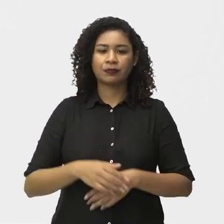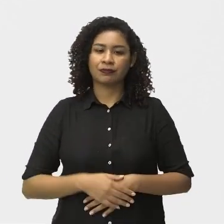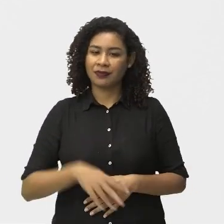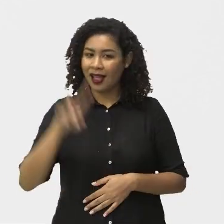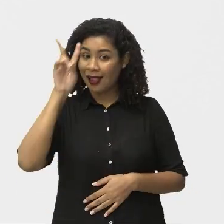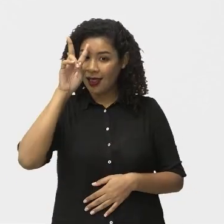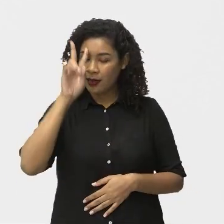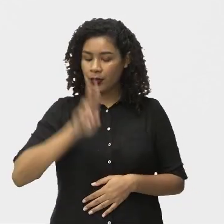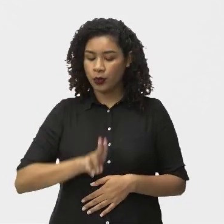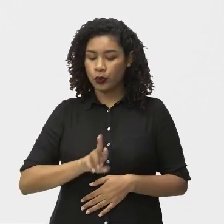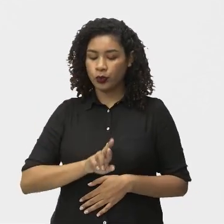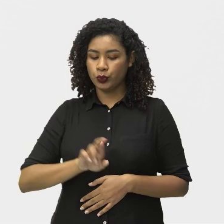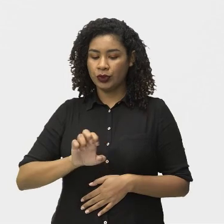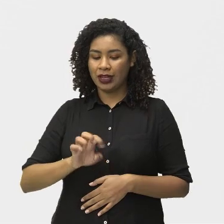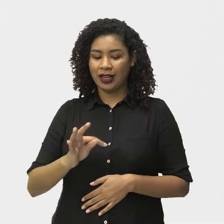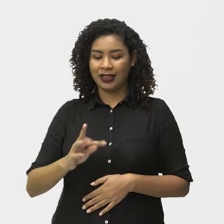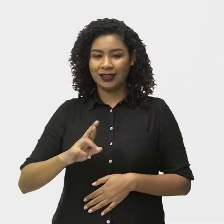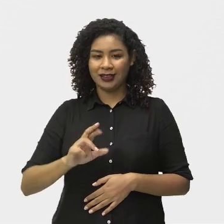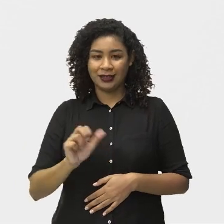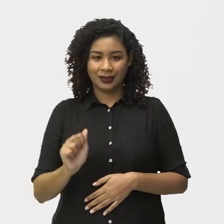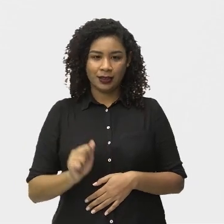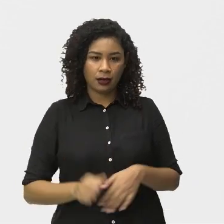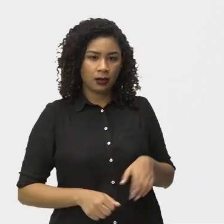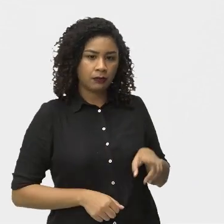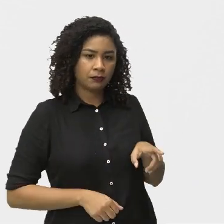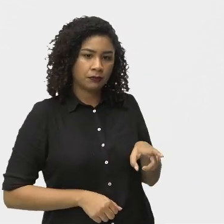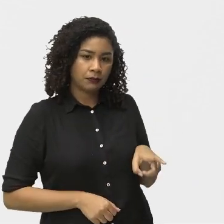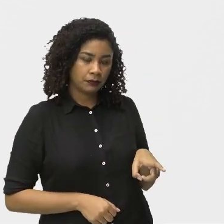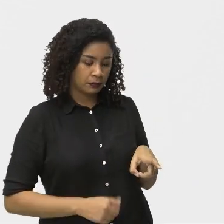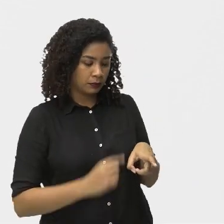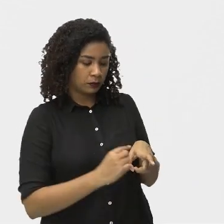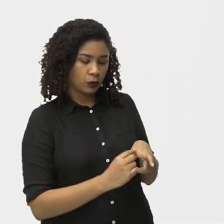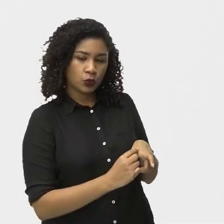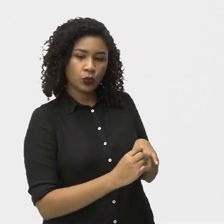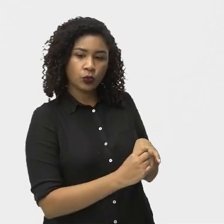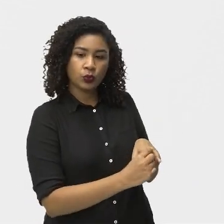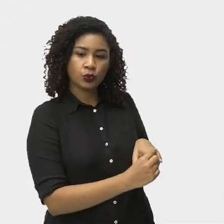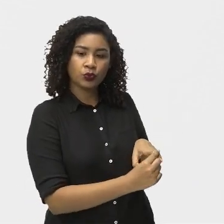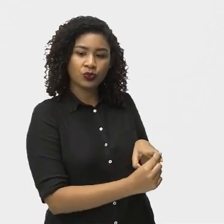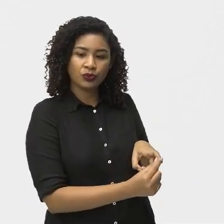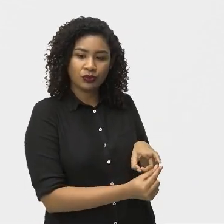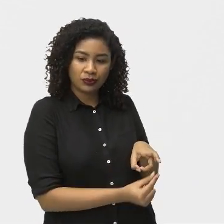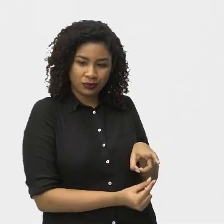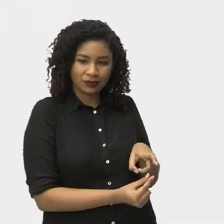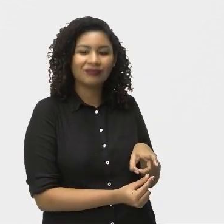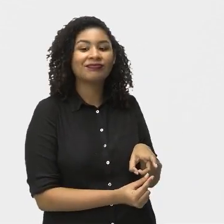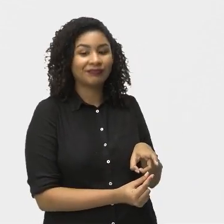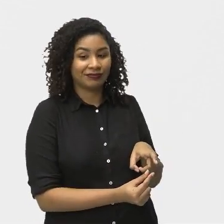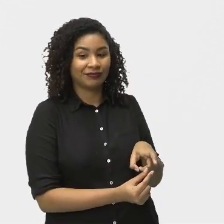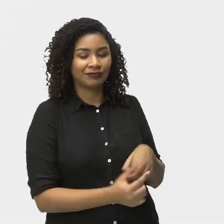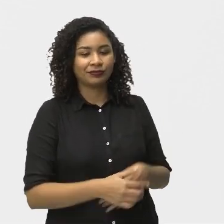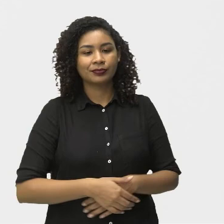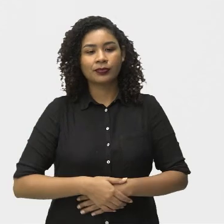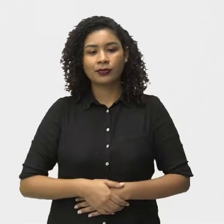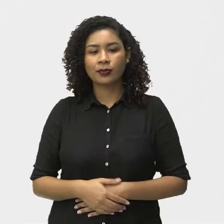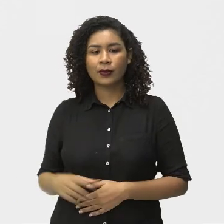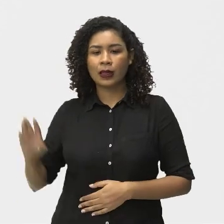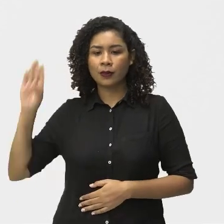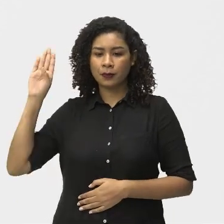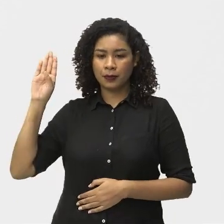vai utilizar, no caso que vai servir para fazer o transporte tanto do sêmen quanto da urina. Letra